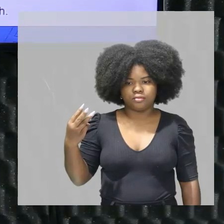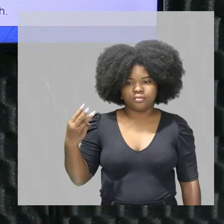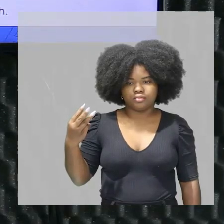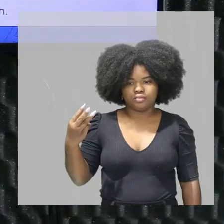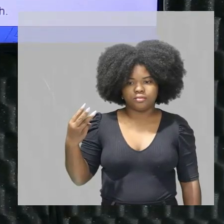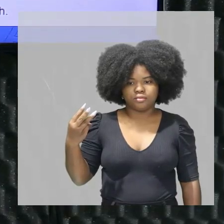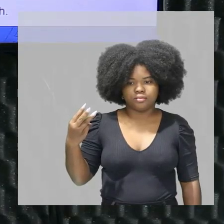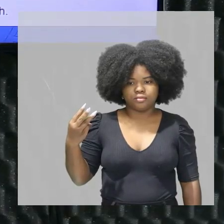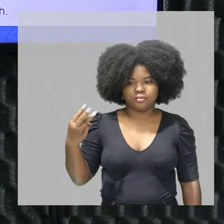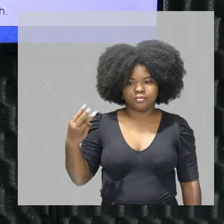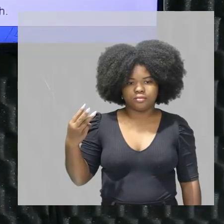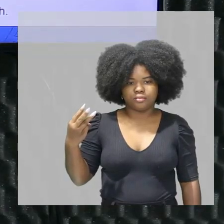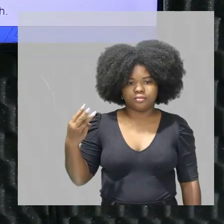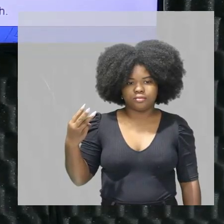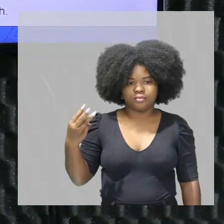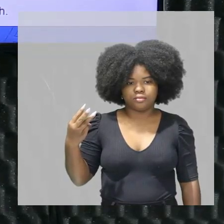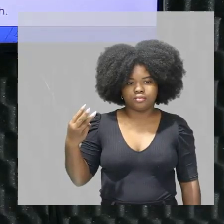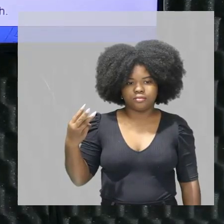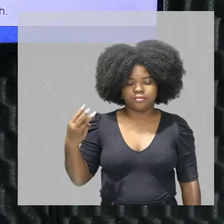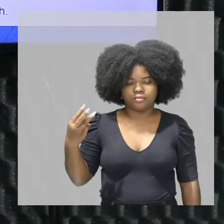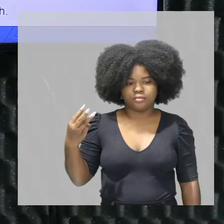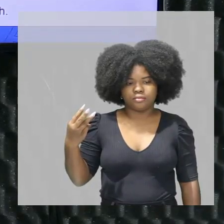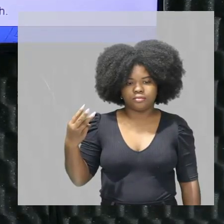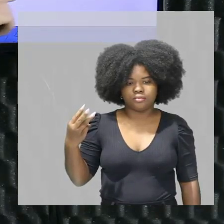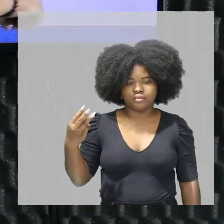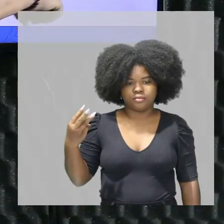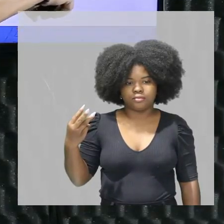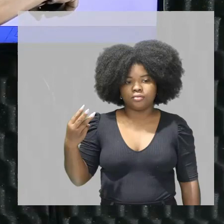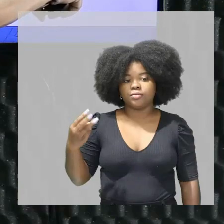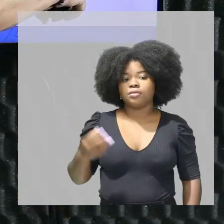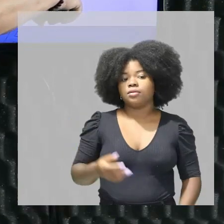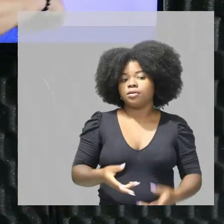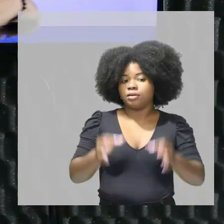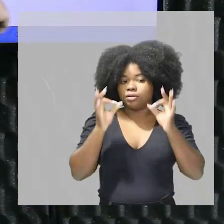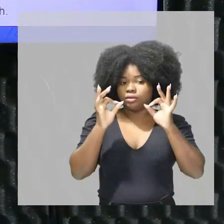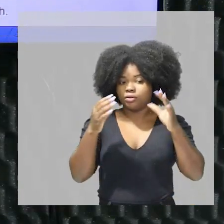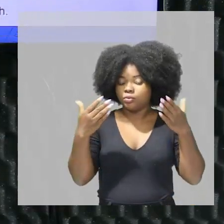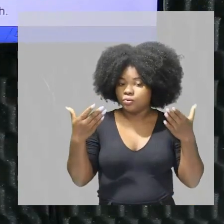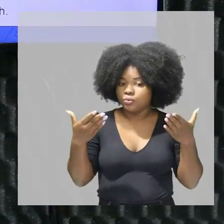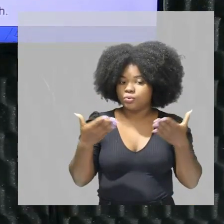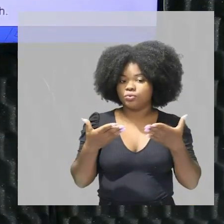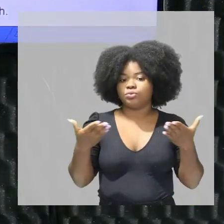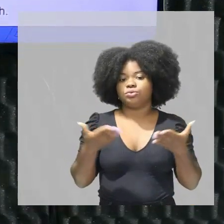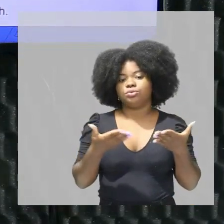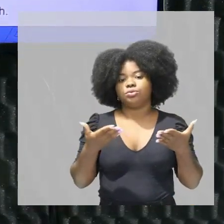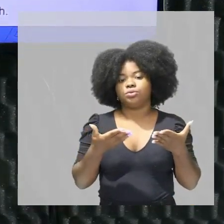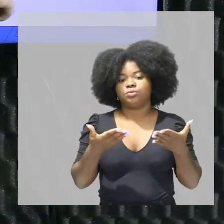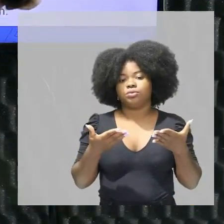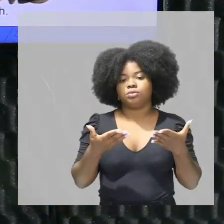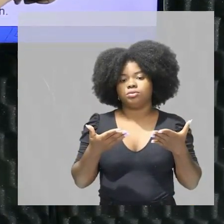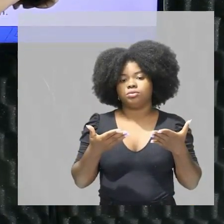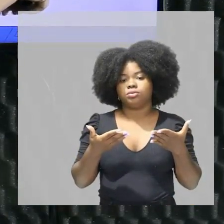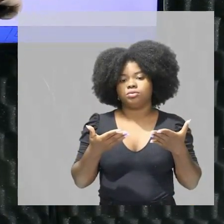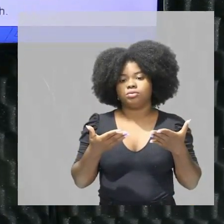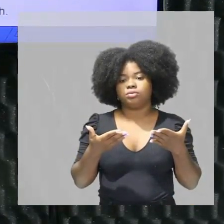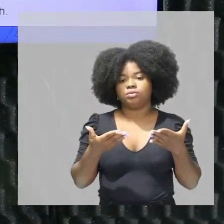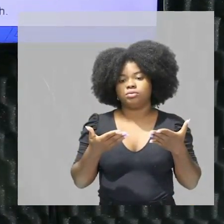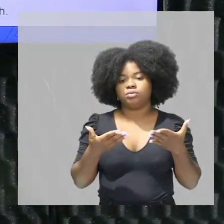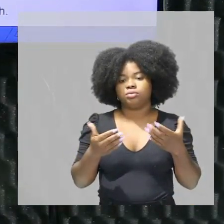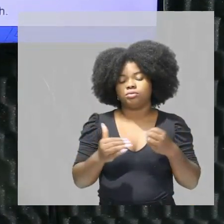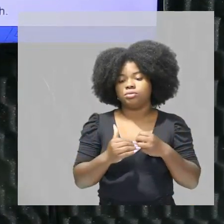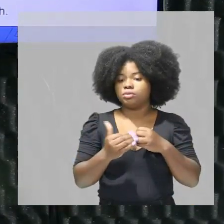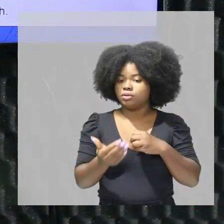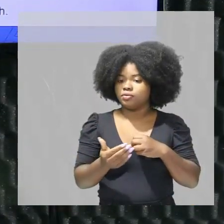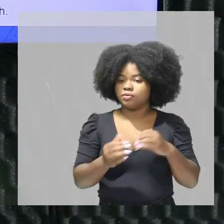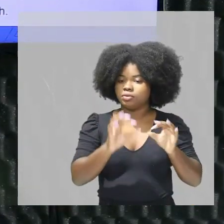a classe a sela ministrada hoje na sala sim preste atenção que esse hoje que ele está fora de da